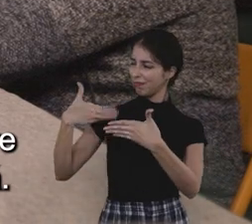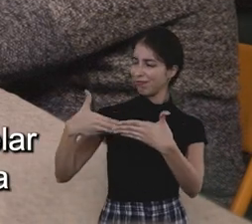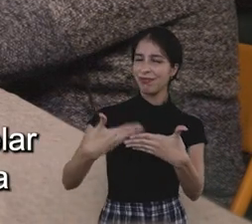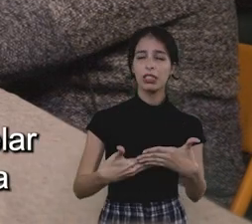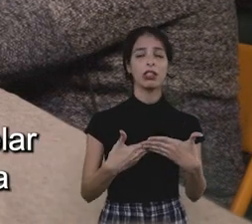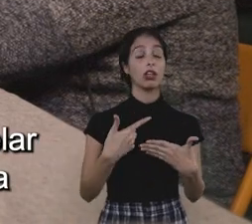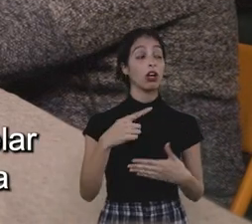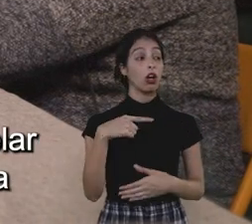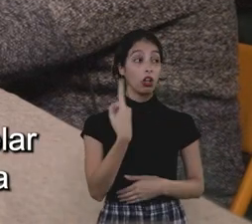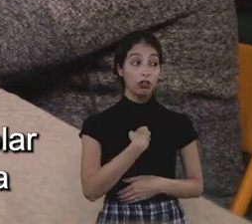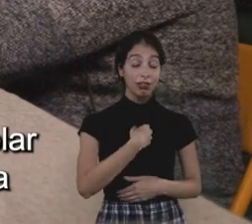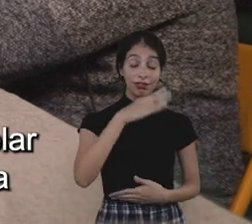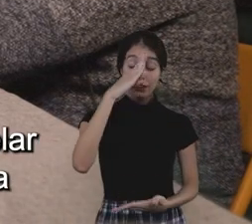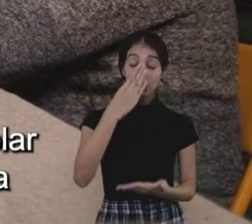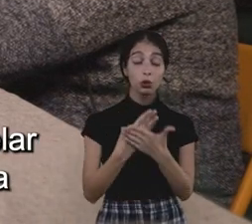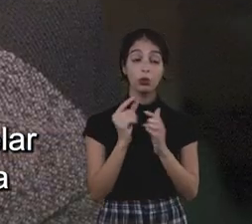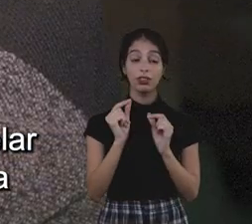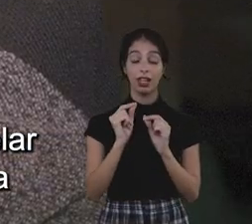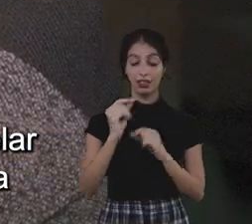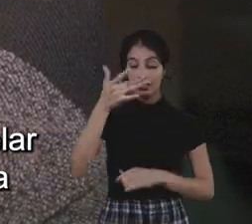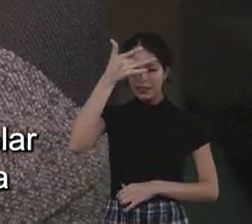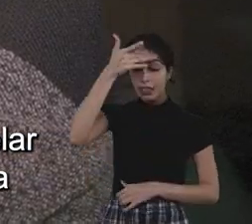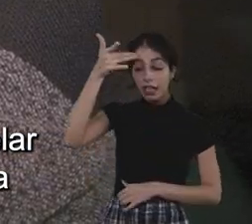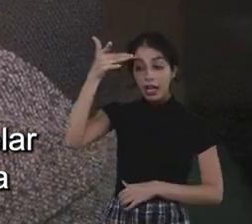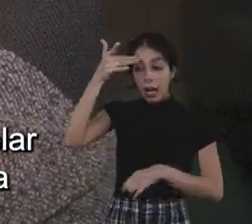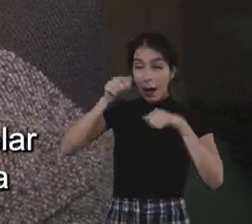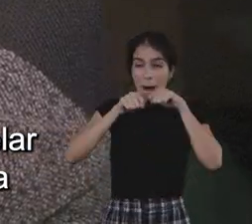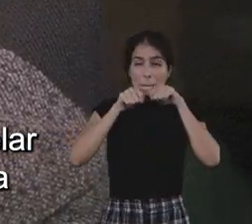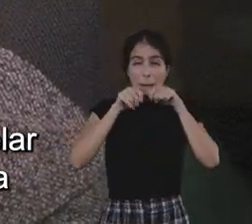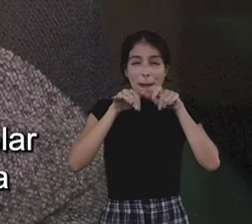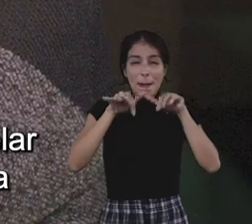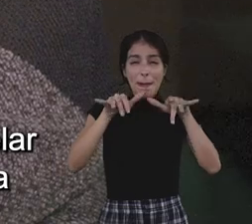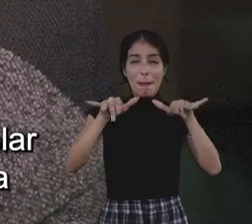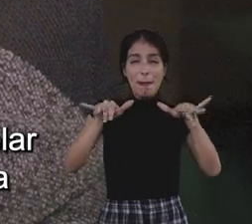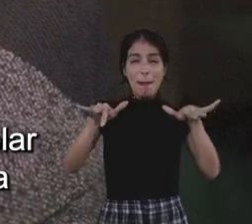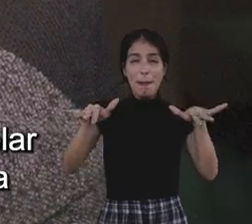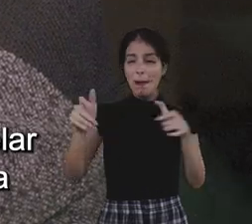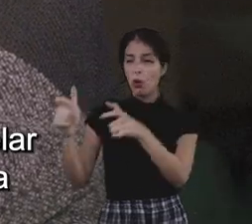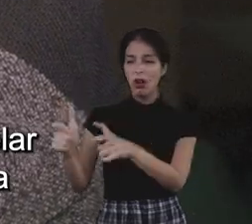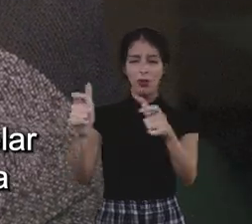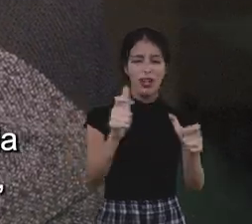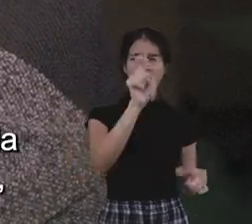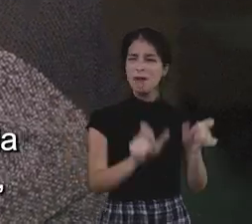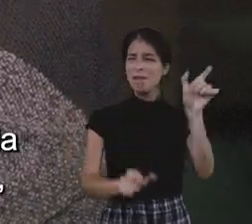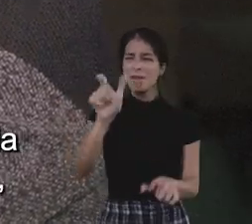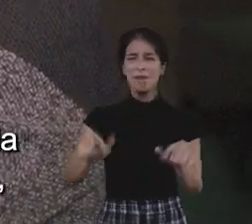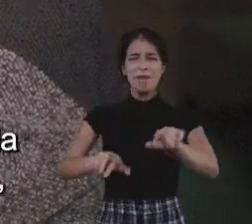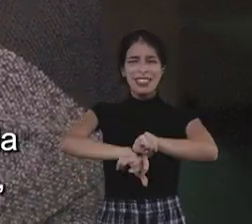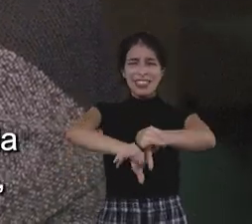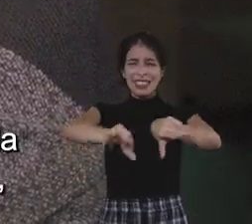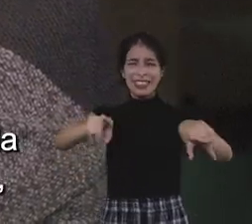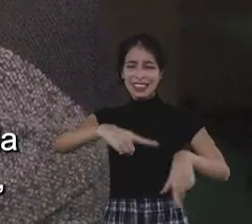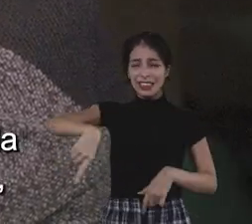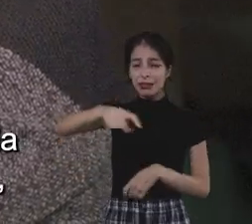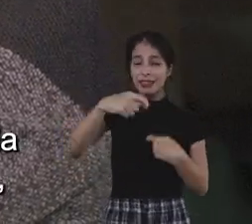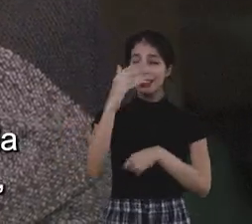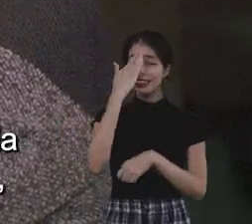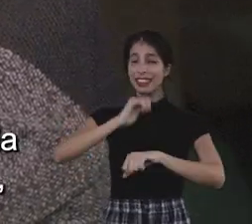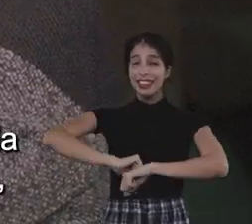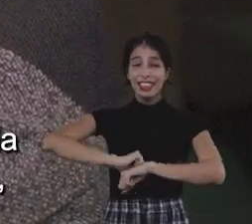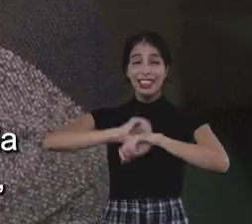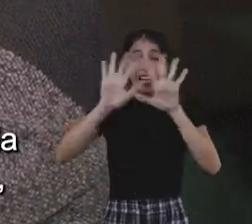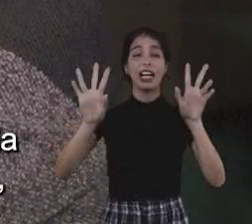para cá assim eu acho que a gente tem que desencastelar a saúde mental de todos os lugares em que ela tá e